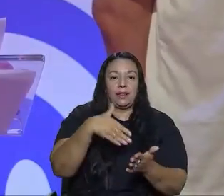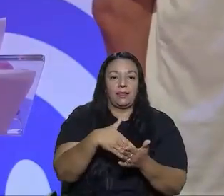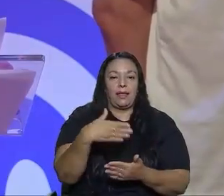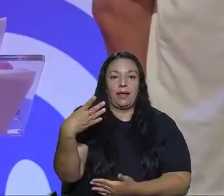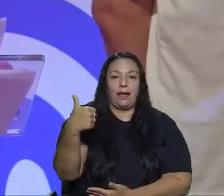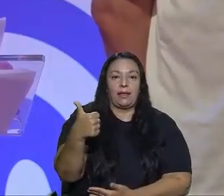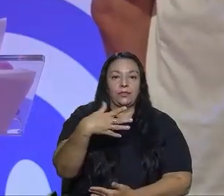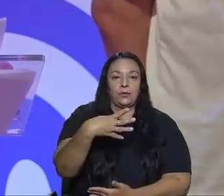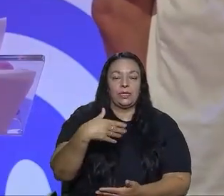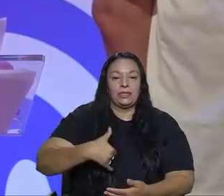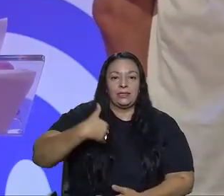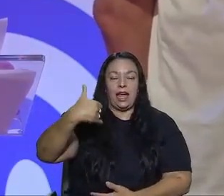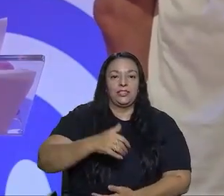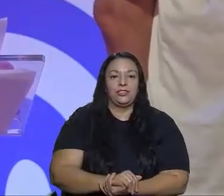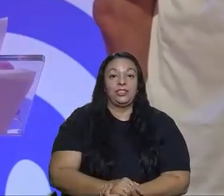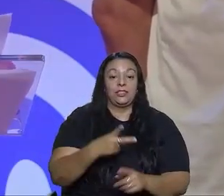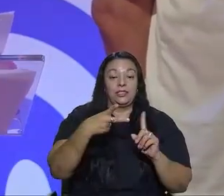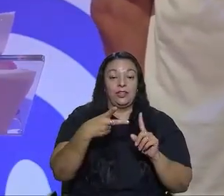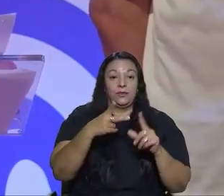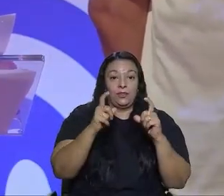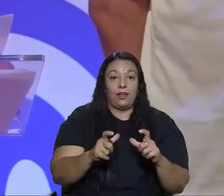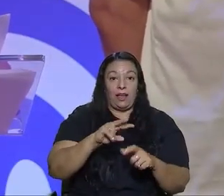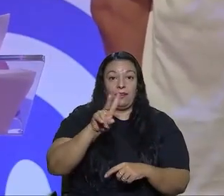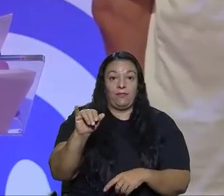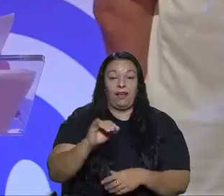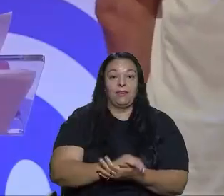anos. E o segundo lugar